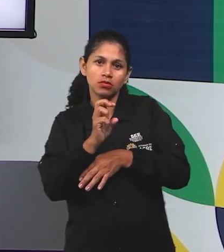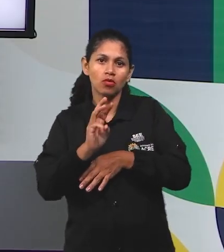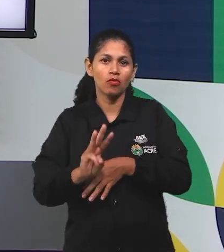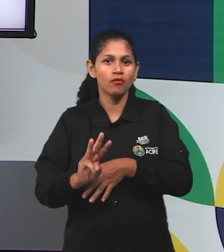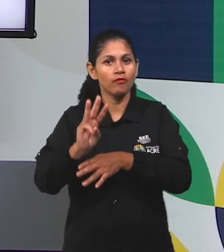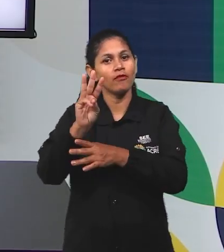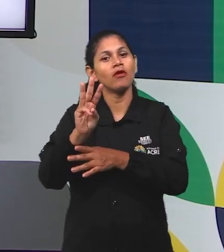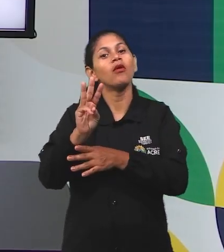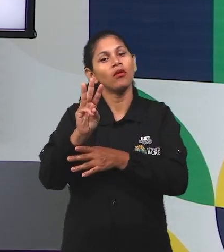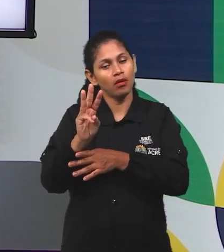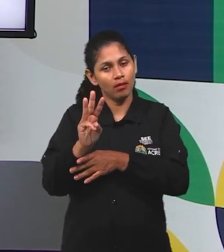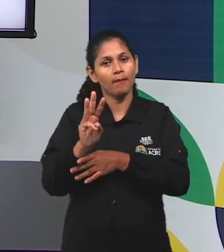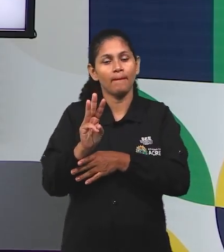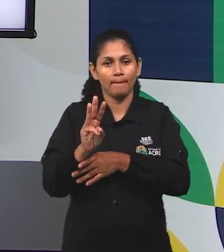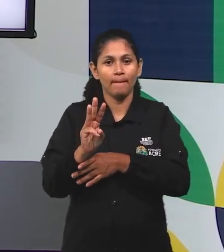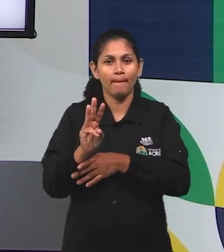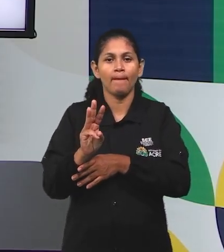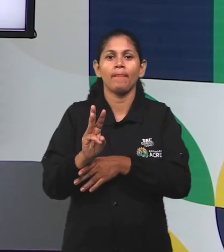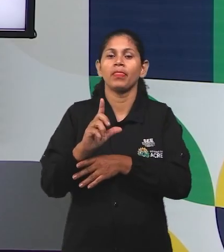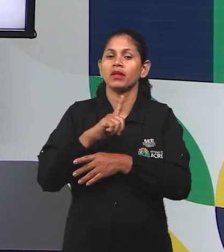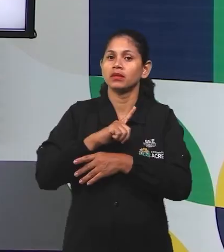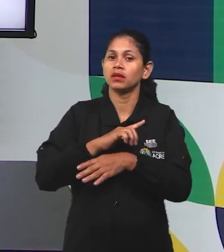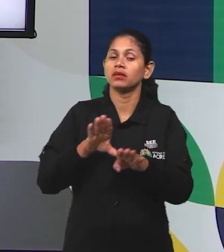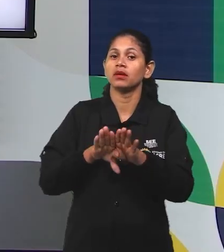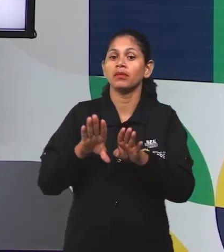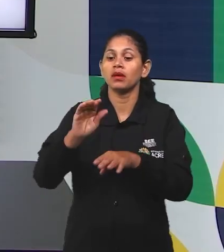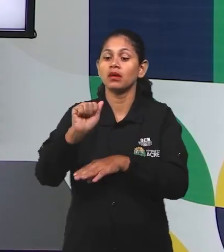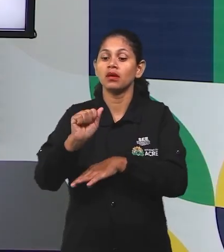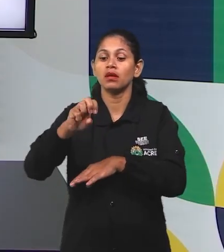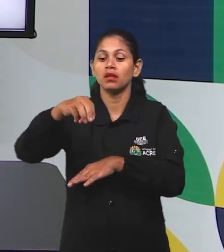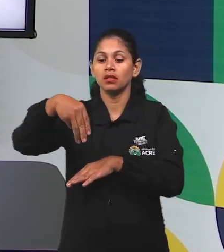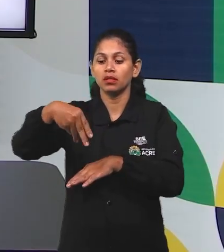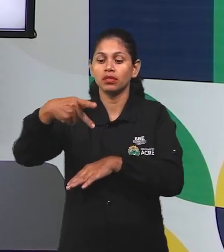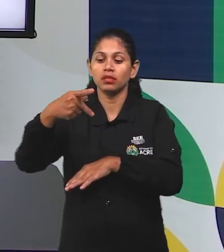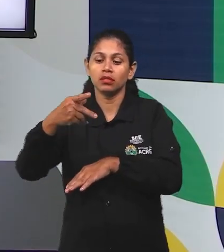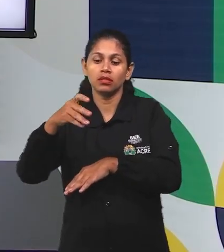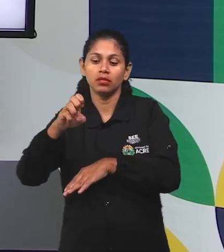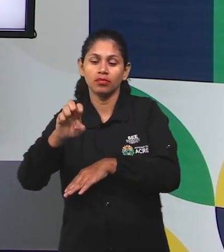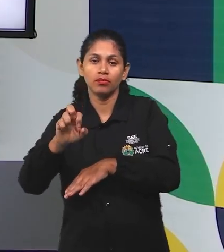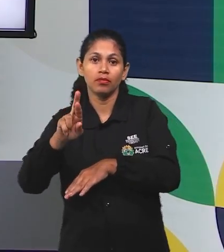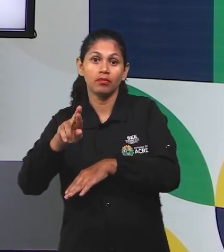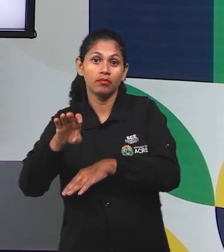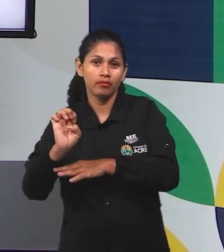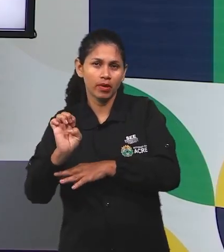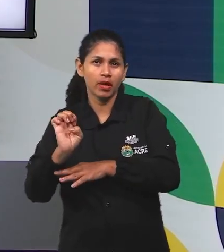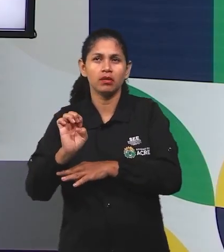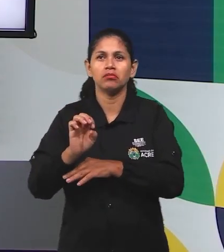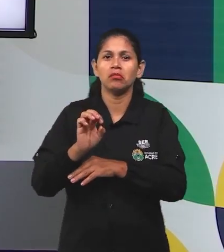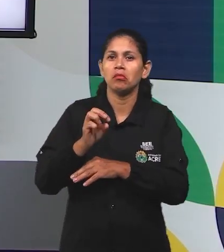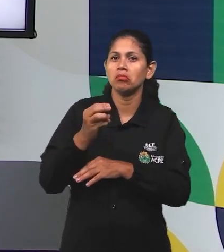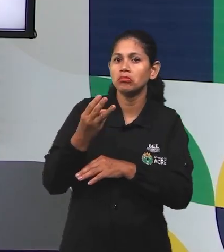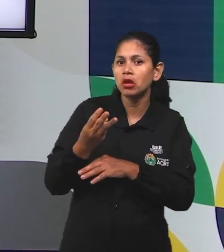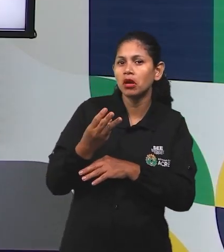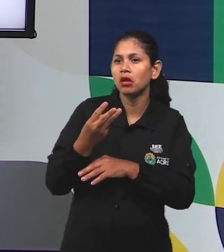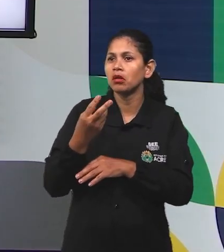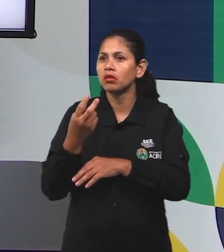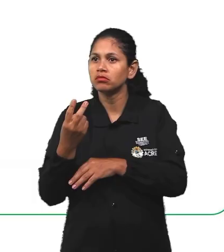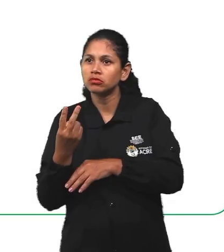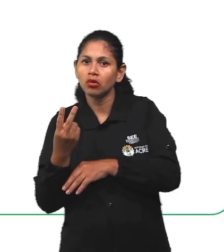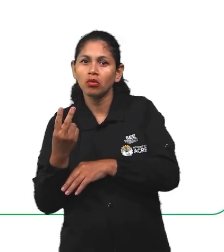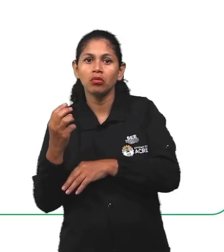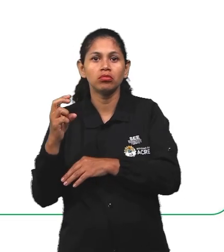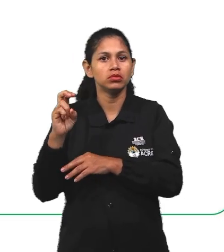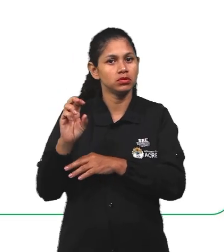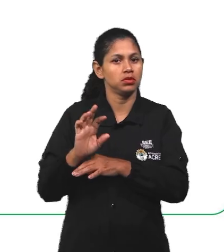ver a amperagem ali, que geralmente, dependendo do carregador, vai para 3, para 2, para 5, dependendo do carregador.